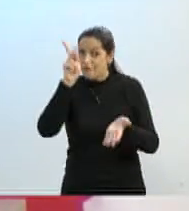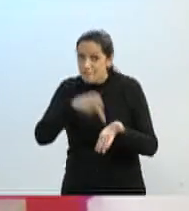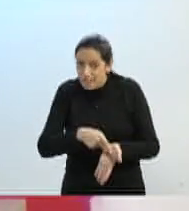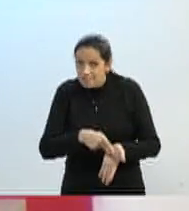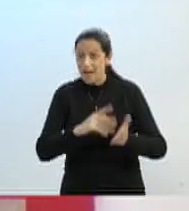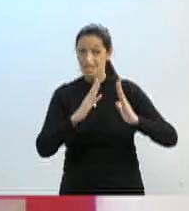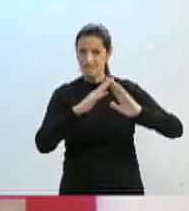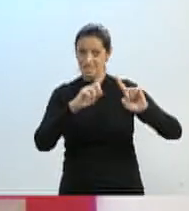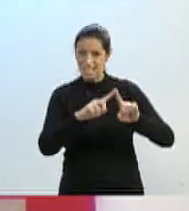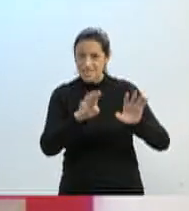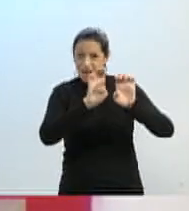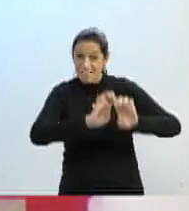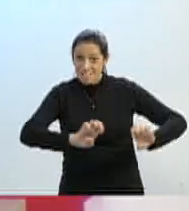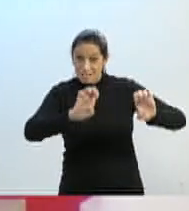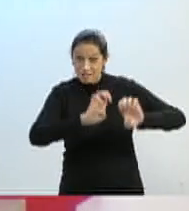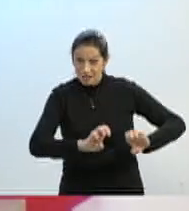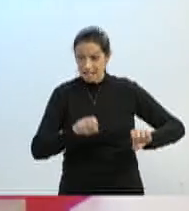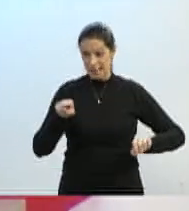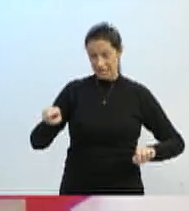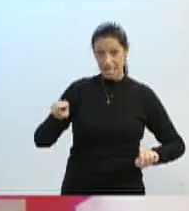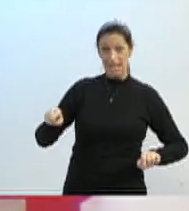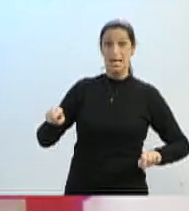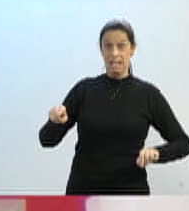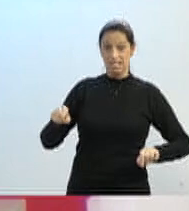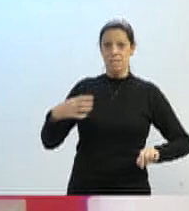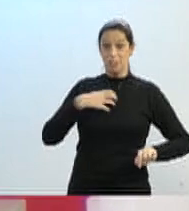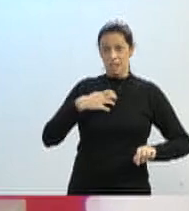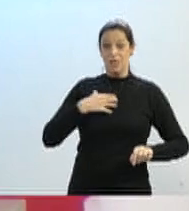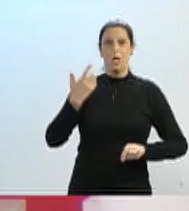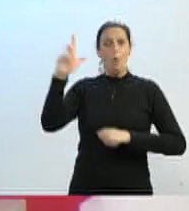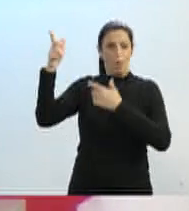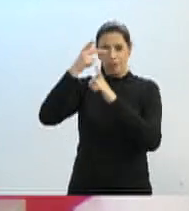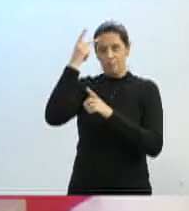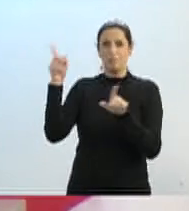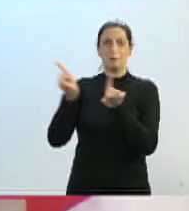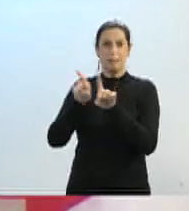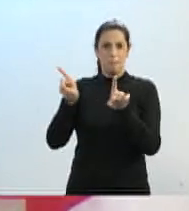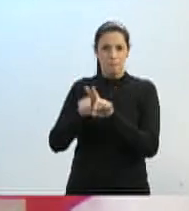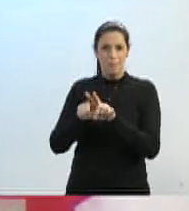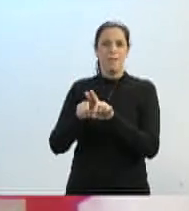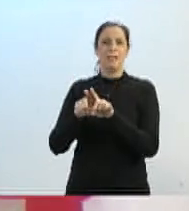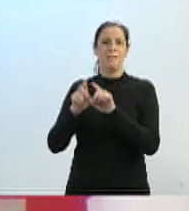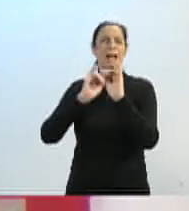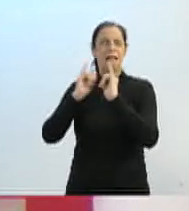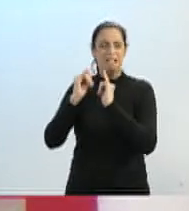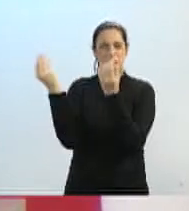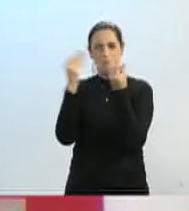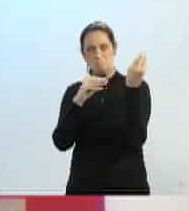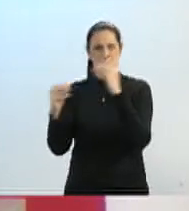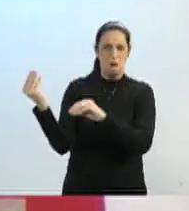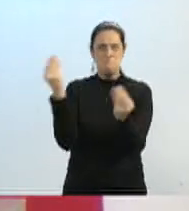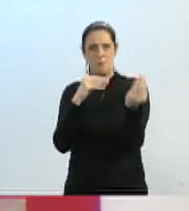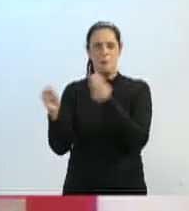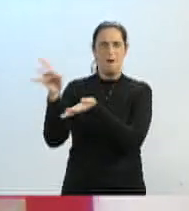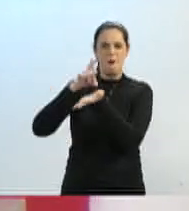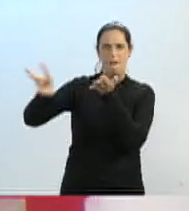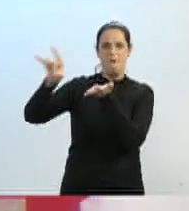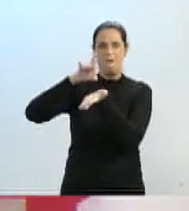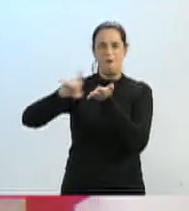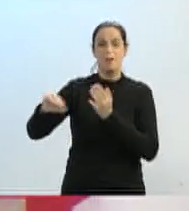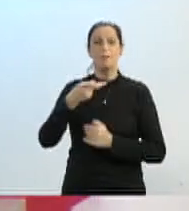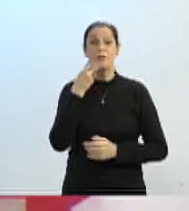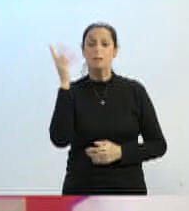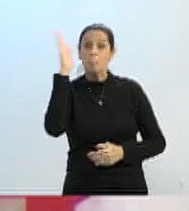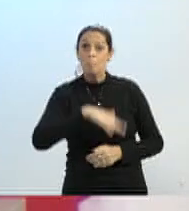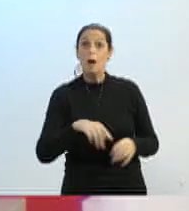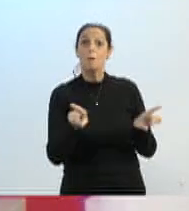evangélica, e foi bem escrachado nas publicações de ódio, e inclusive dizendo a The Blue, e eu vou falar